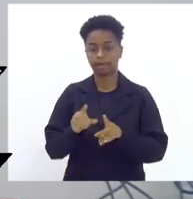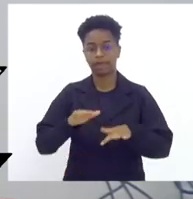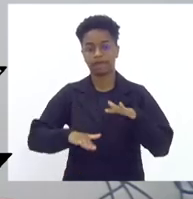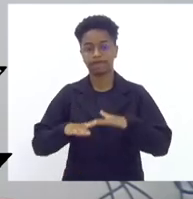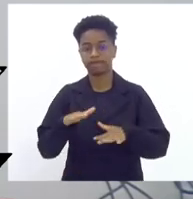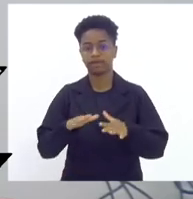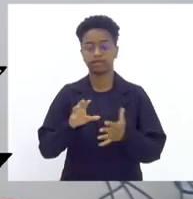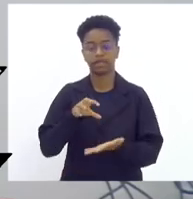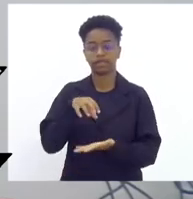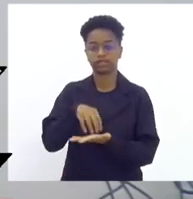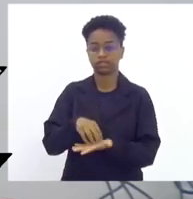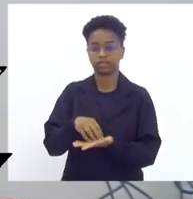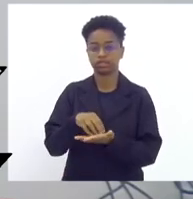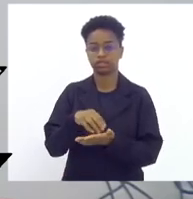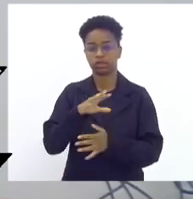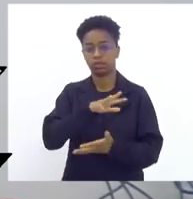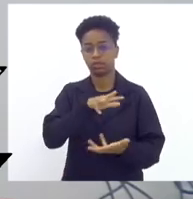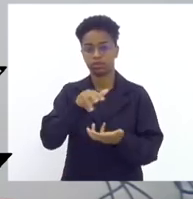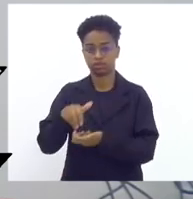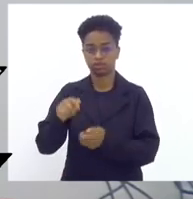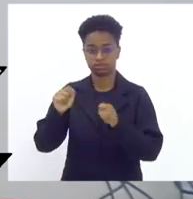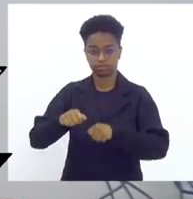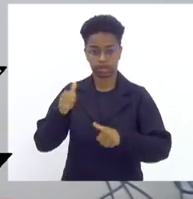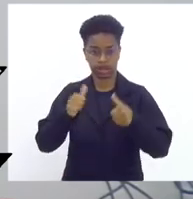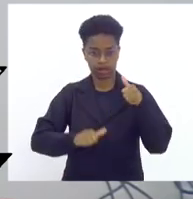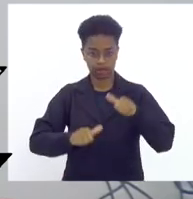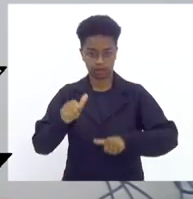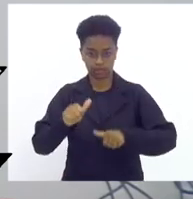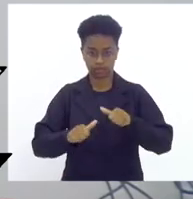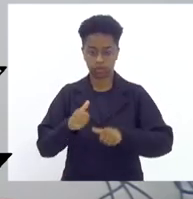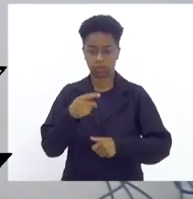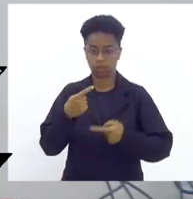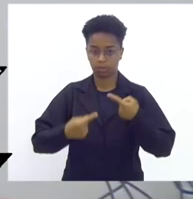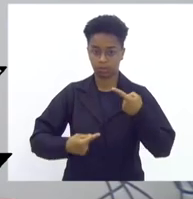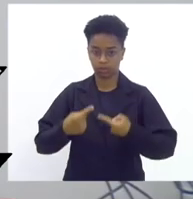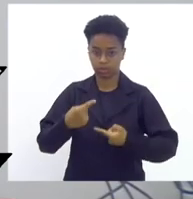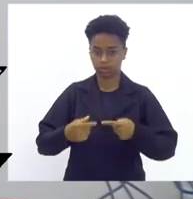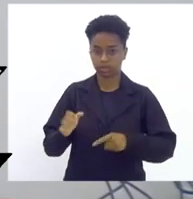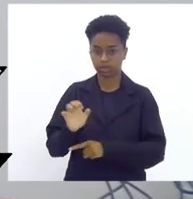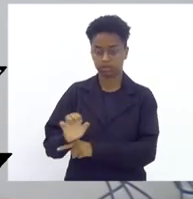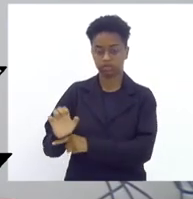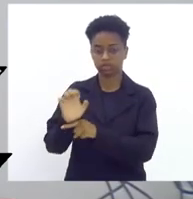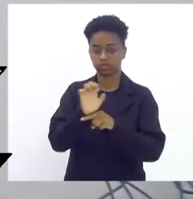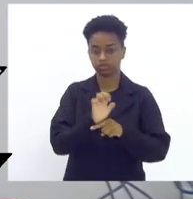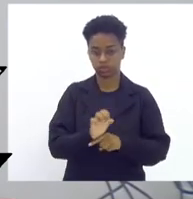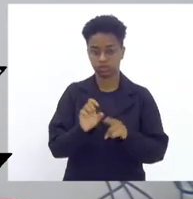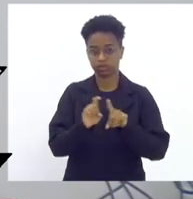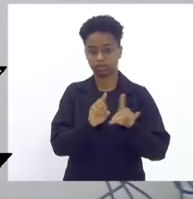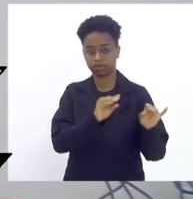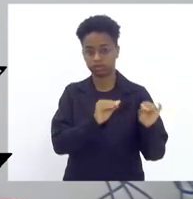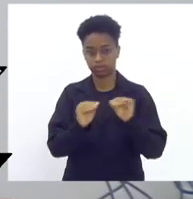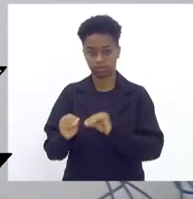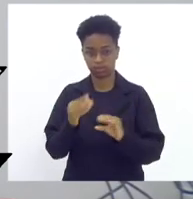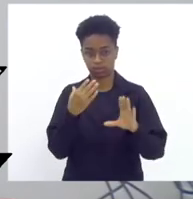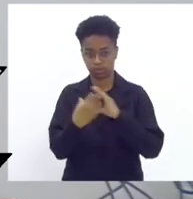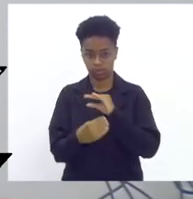Internacional para avaliação a política estadual para refugiado emigração